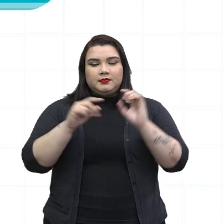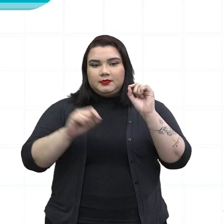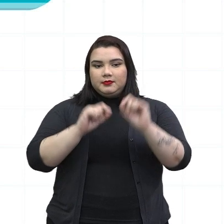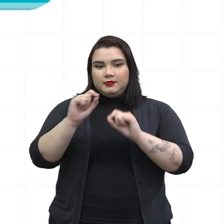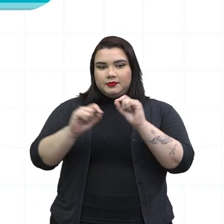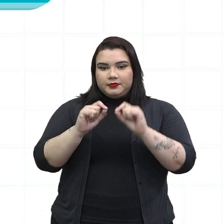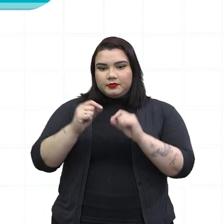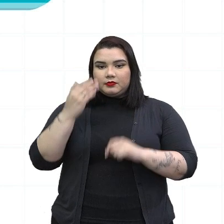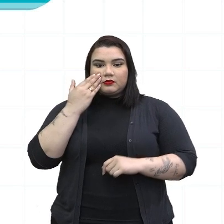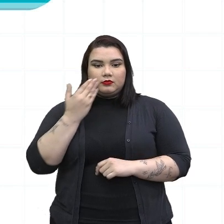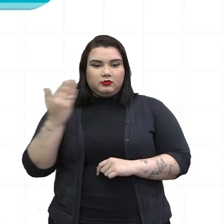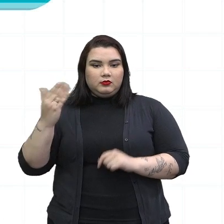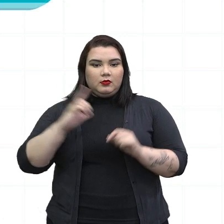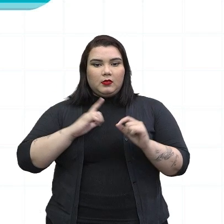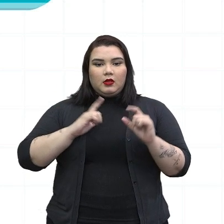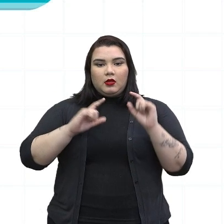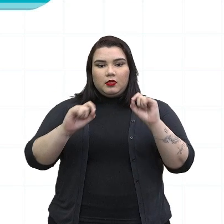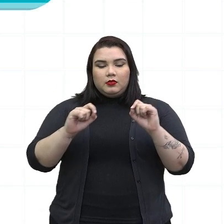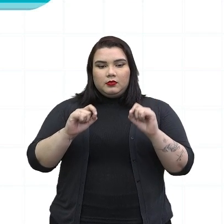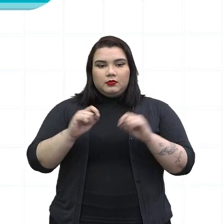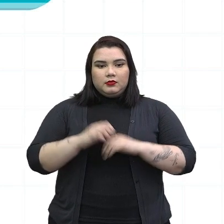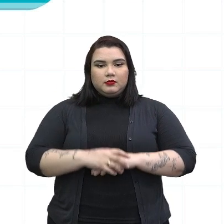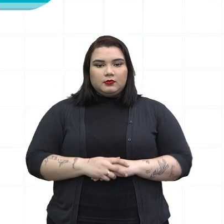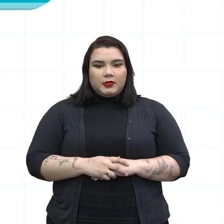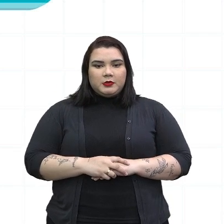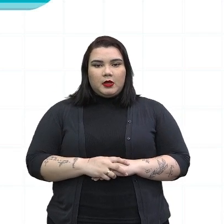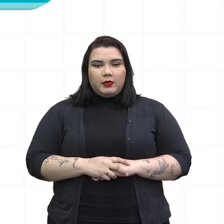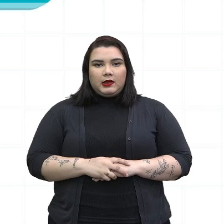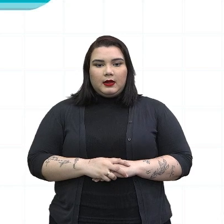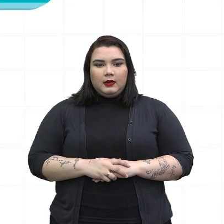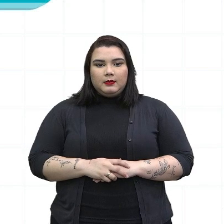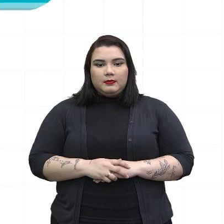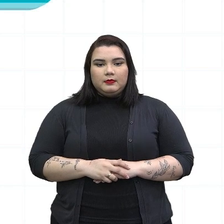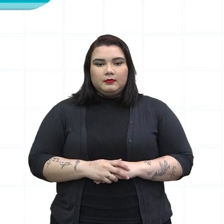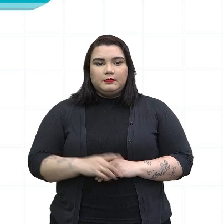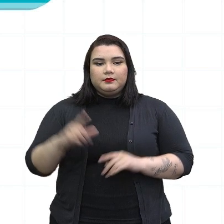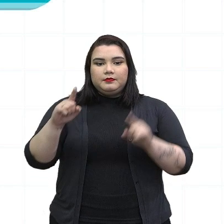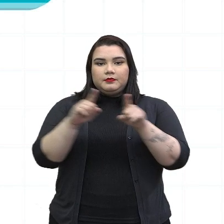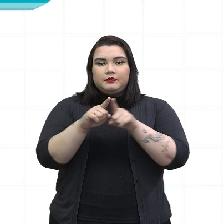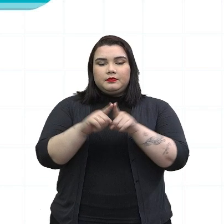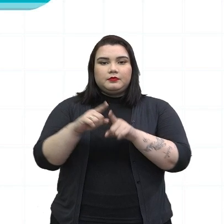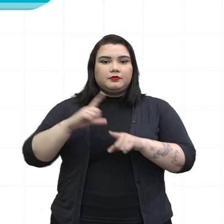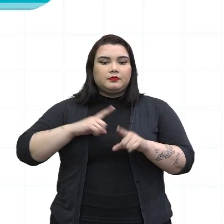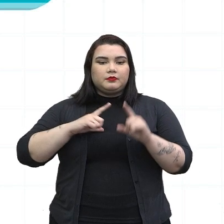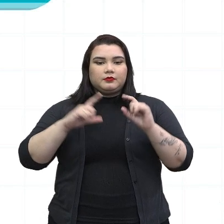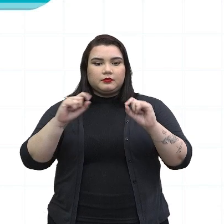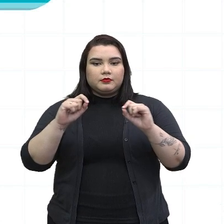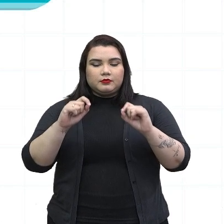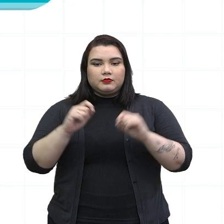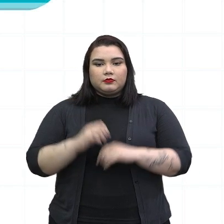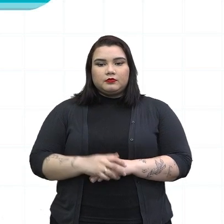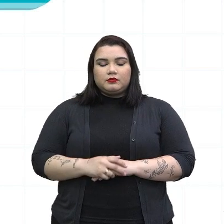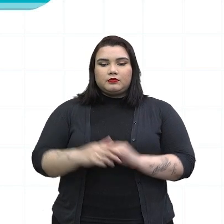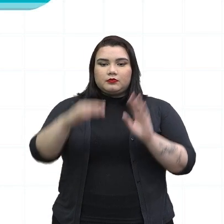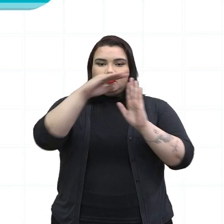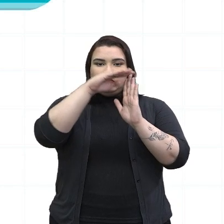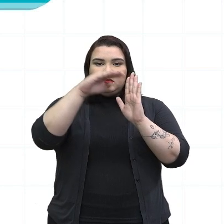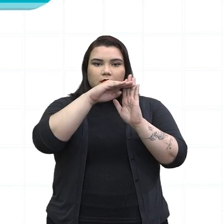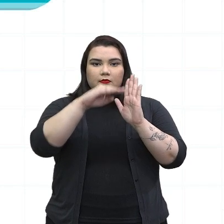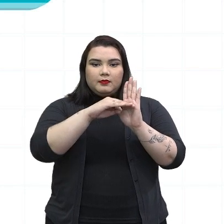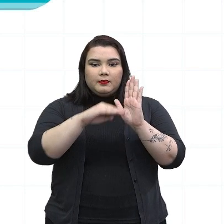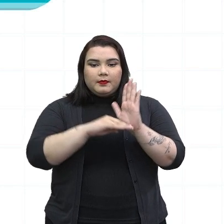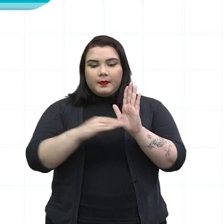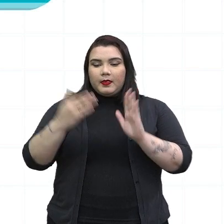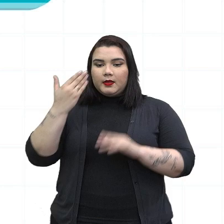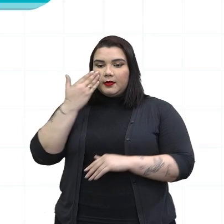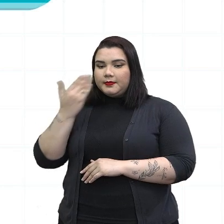E aqui nós temos aqui também, ó, postcard, né? E temos aqui letter,